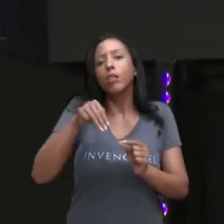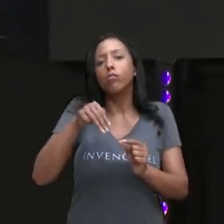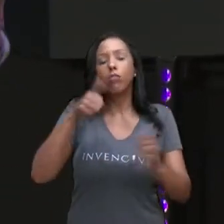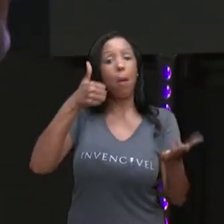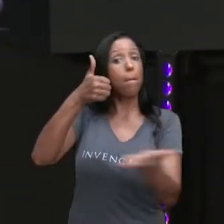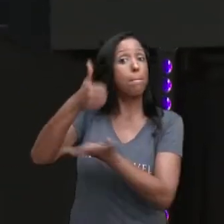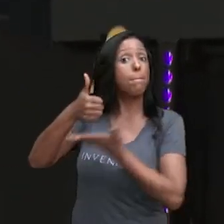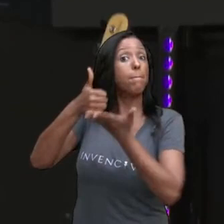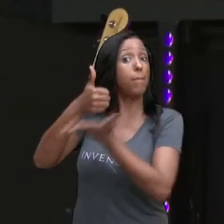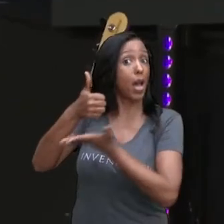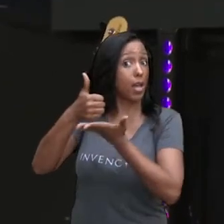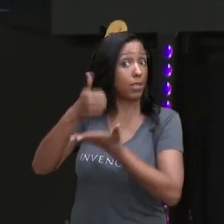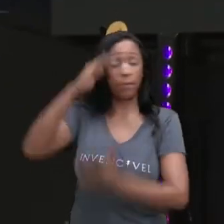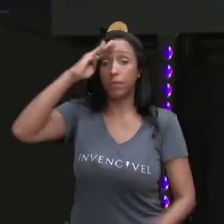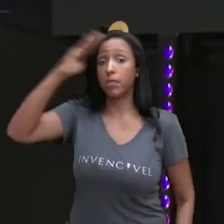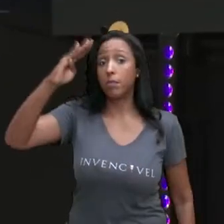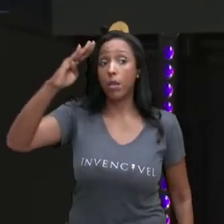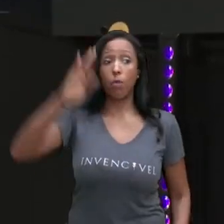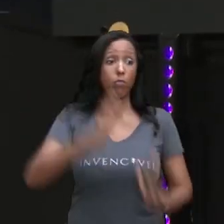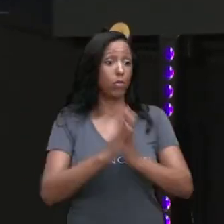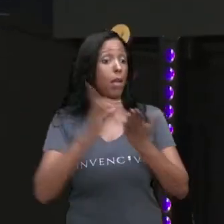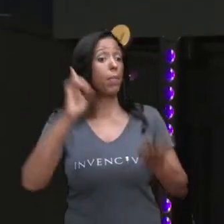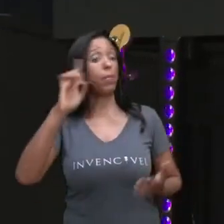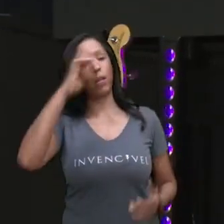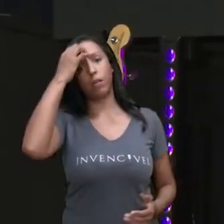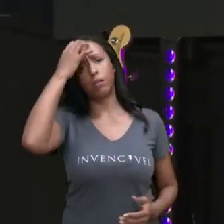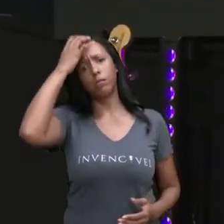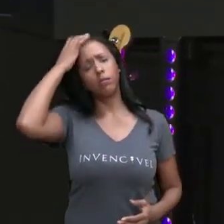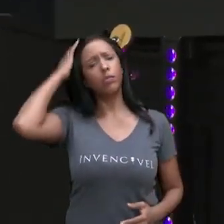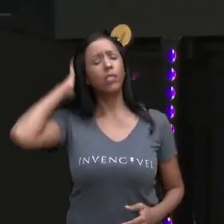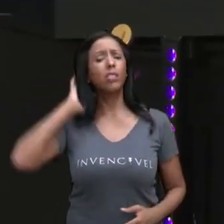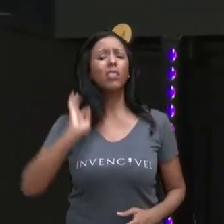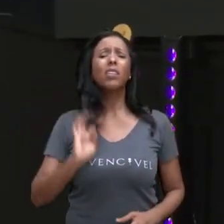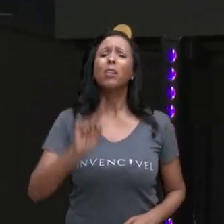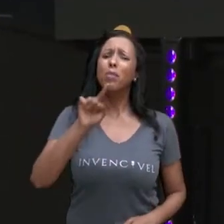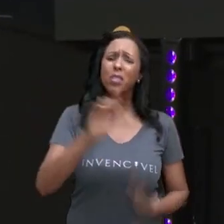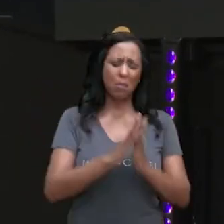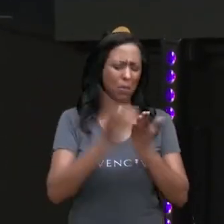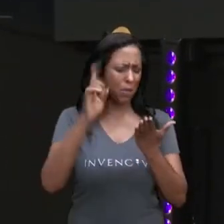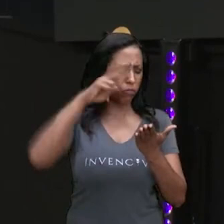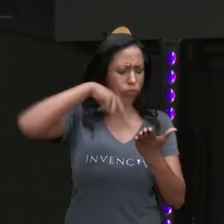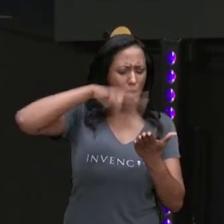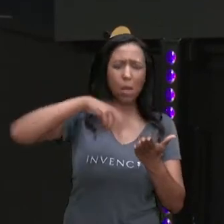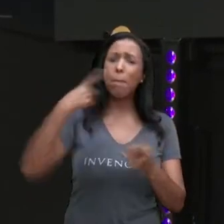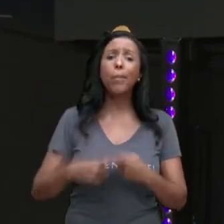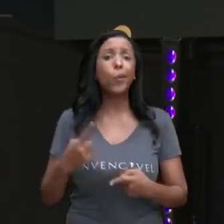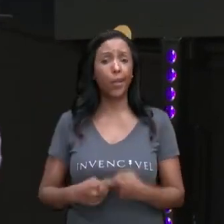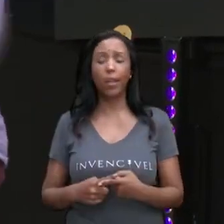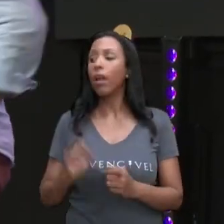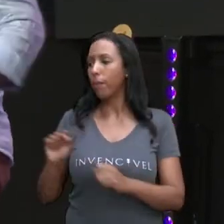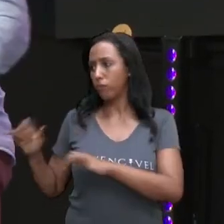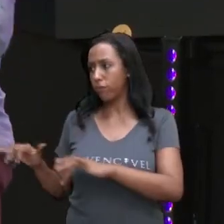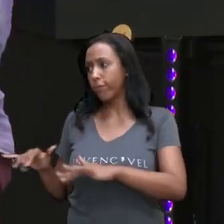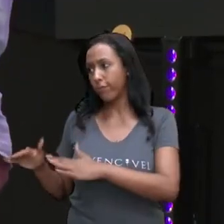fundamental, central da palavra. Por que você deve ler a Bíblia? Pode vir aqui para o teclado. Por que você deve ler a